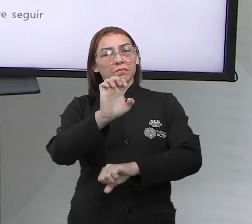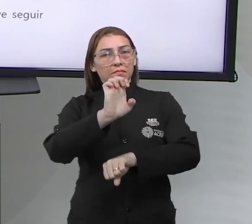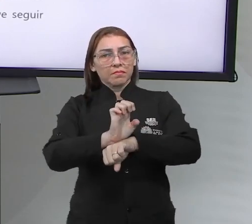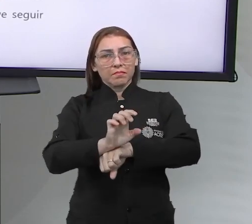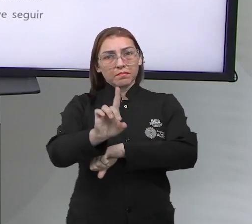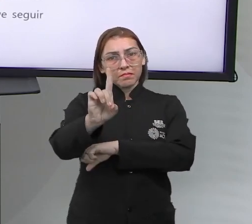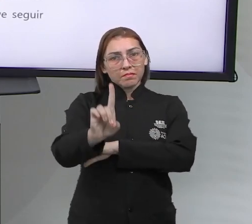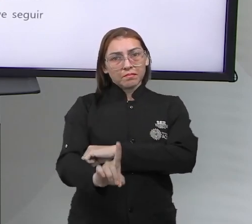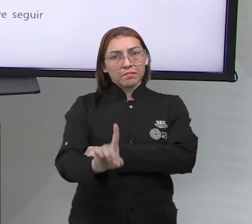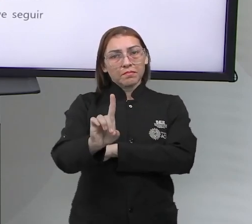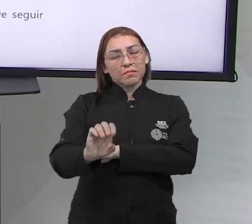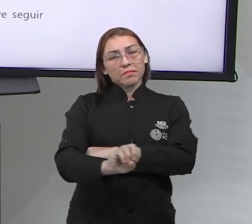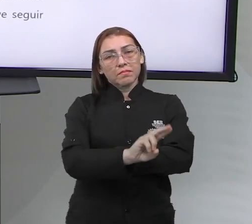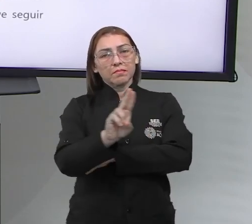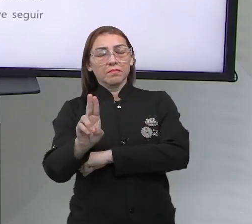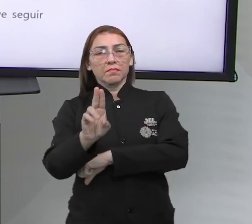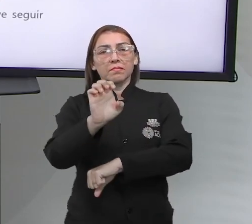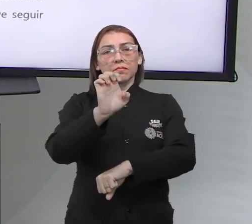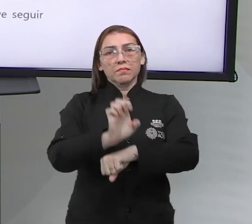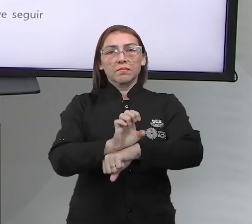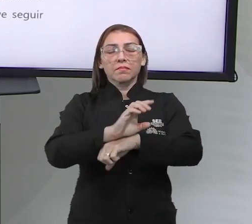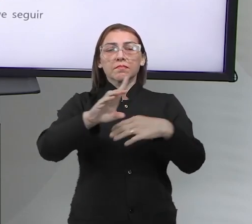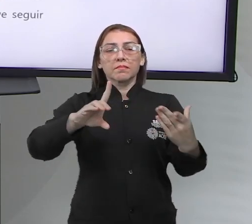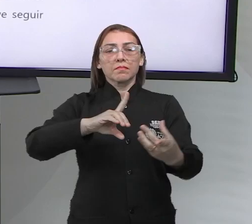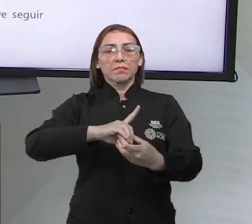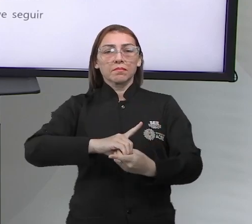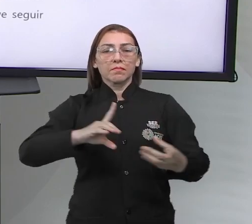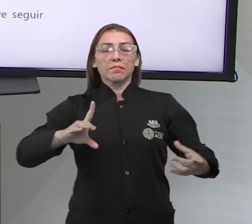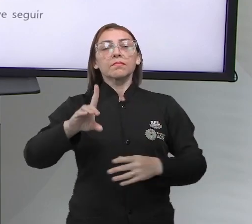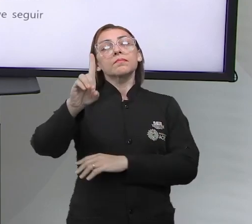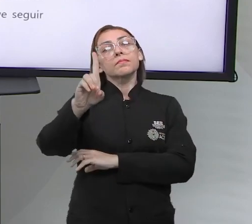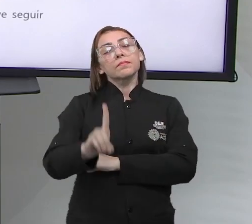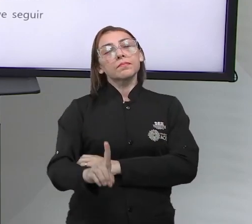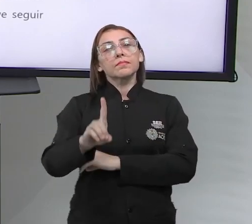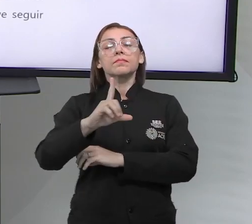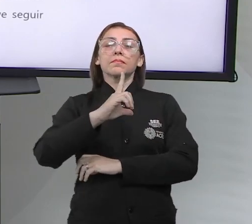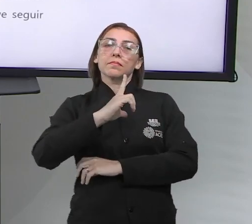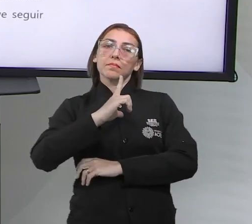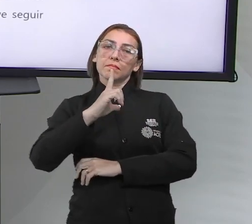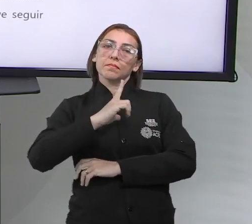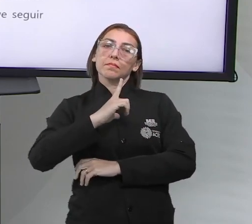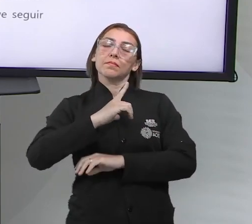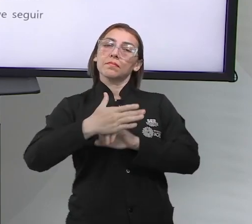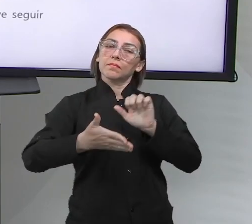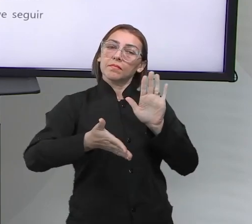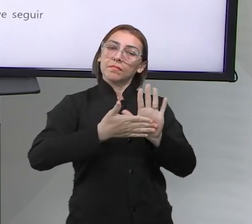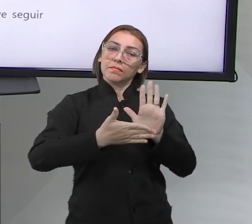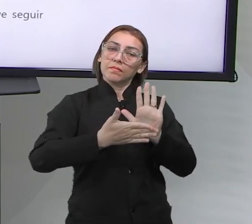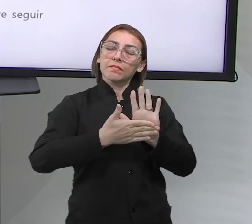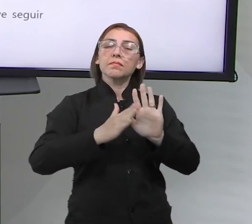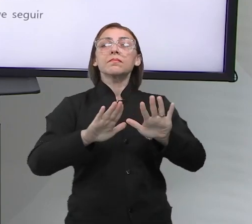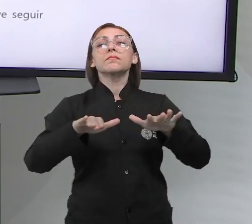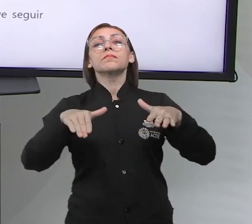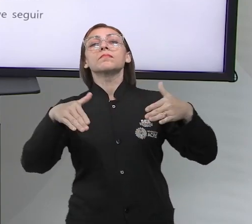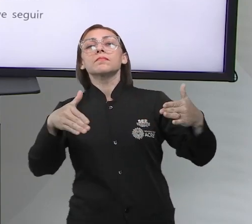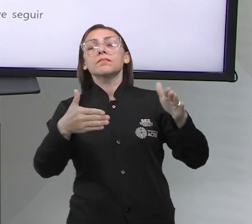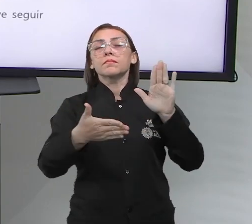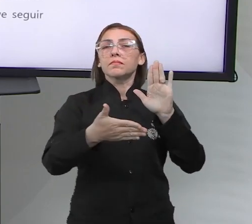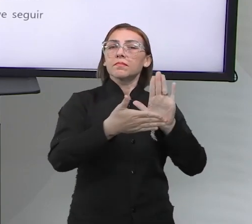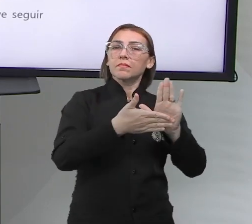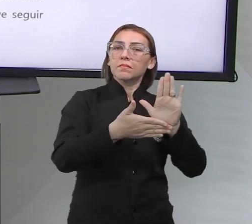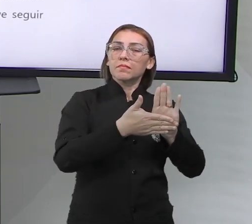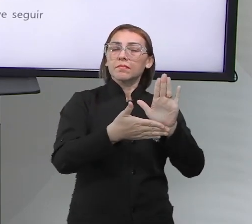de Direito ou o Estado Democrático de Direito, ele possui um fundamento. E qual é esse